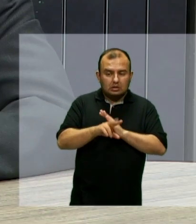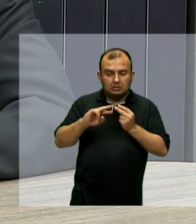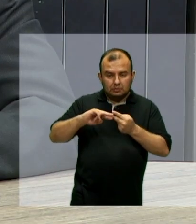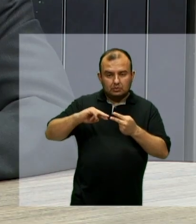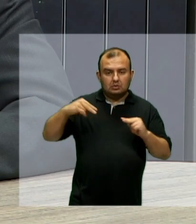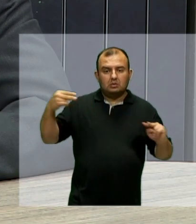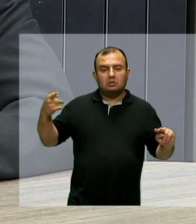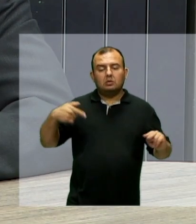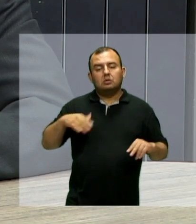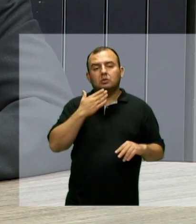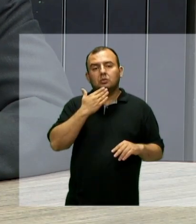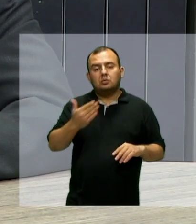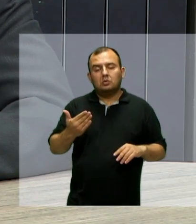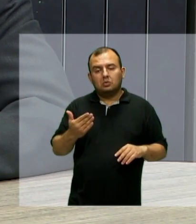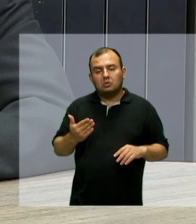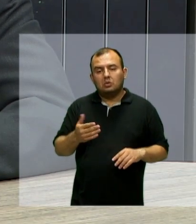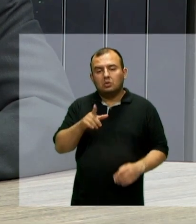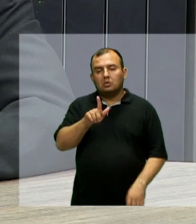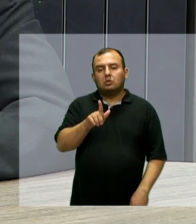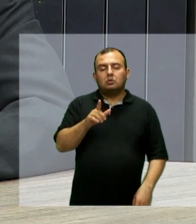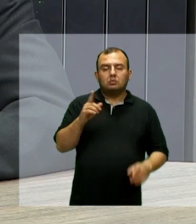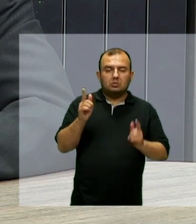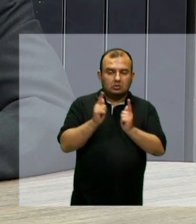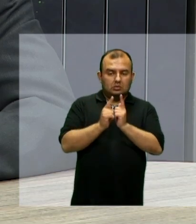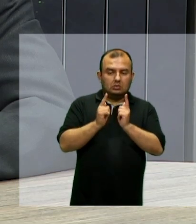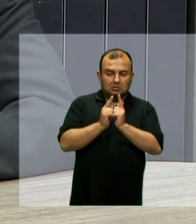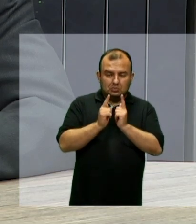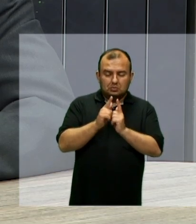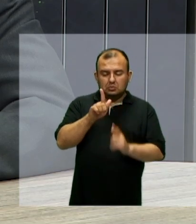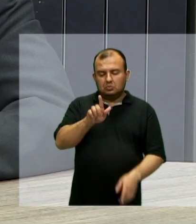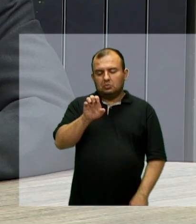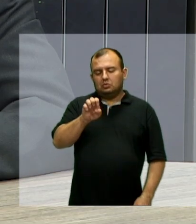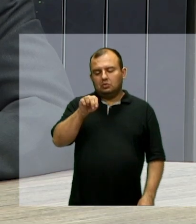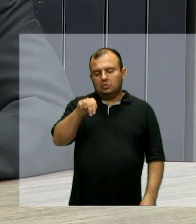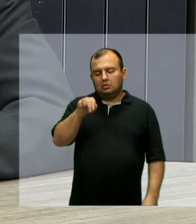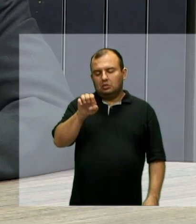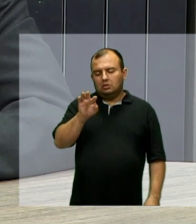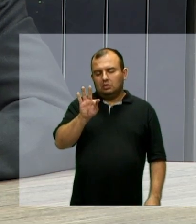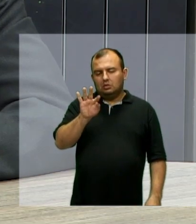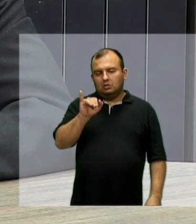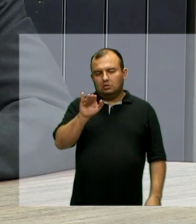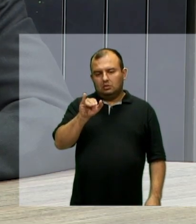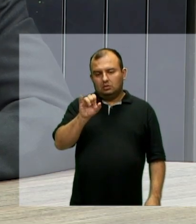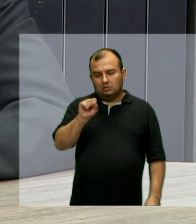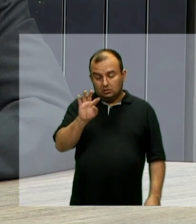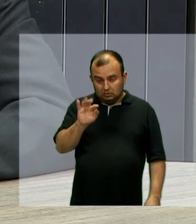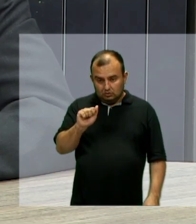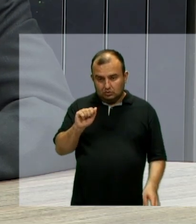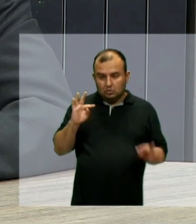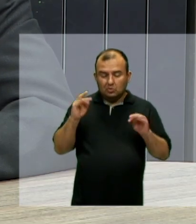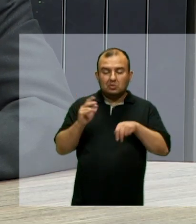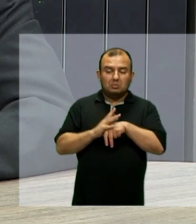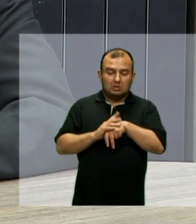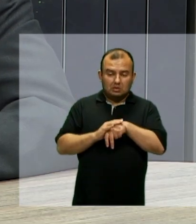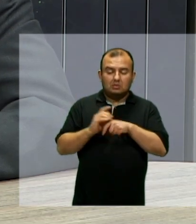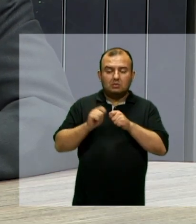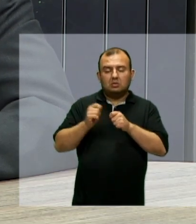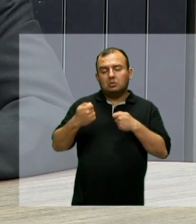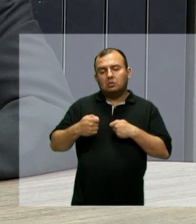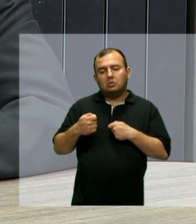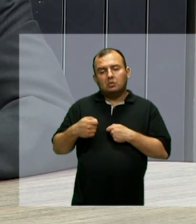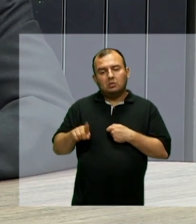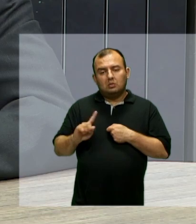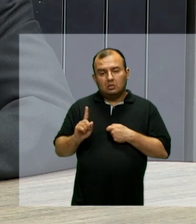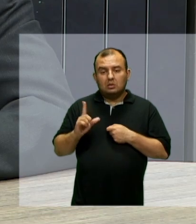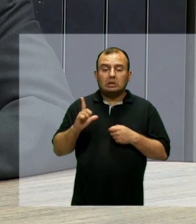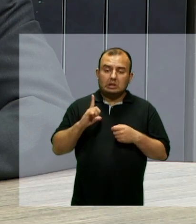às vezes, pede uma consulta com um geneticista e não são todas as pacientes que têm que fazer, mas aquelas pacientes, por exemplo, que tenha